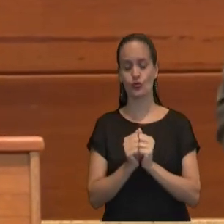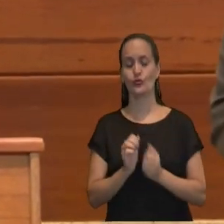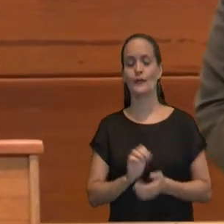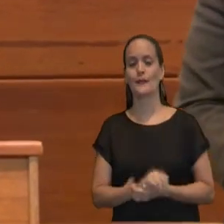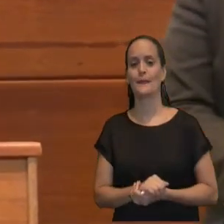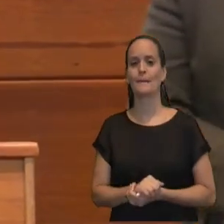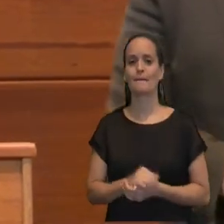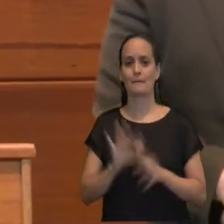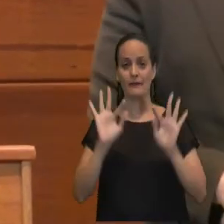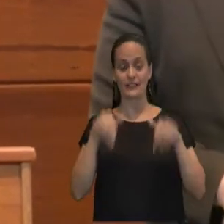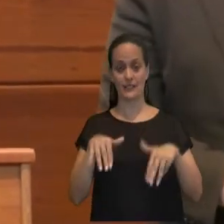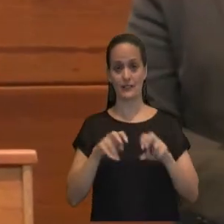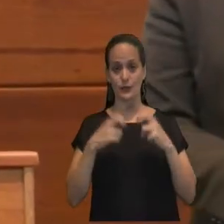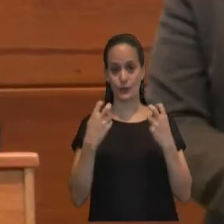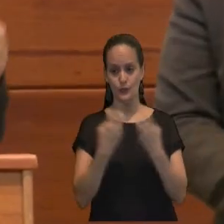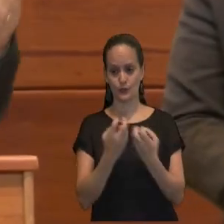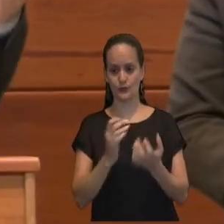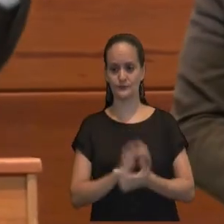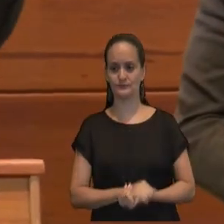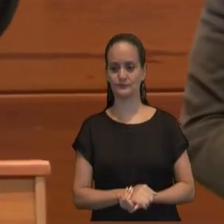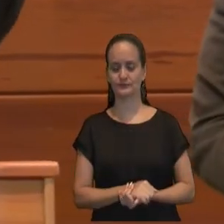momento, finalizando este culto.